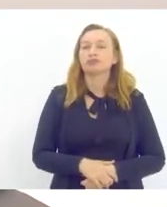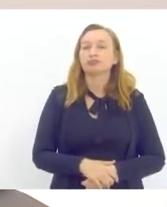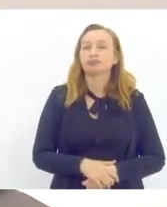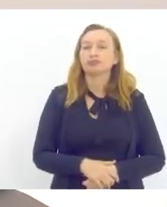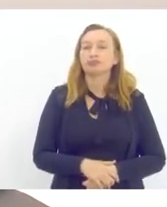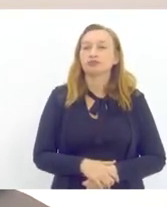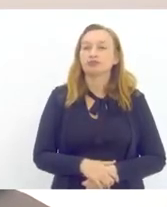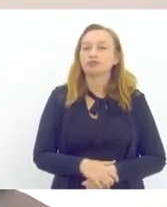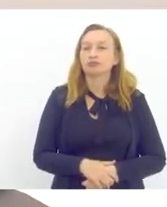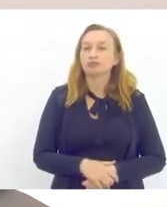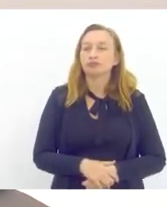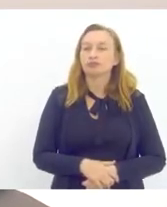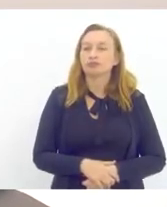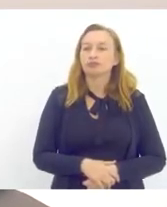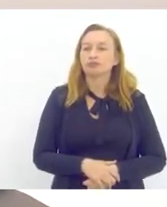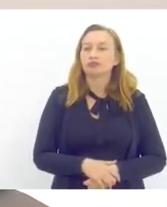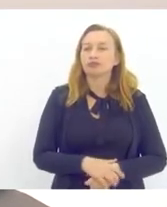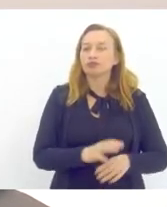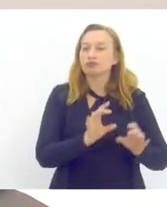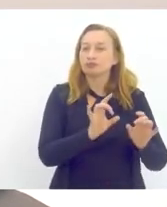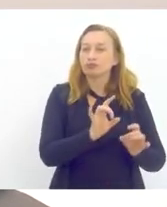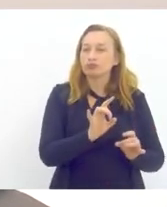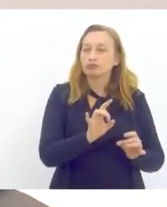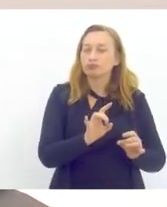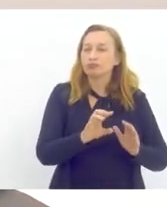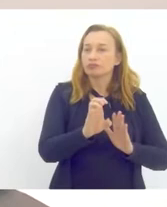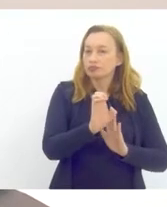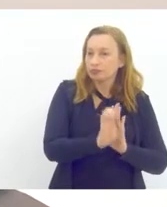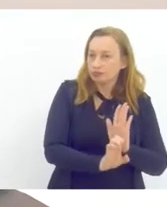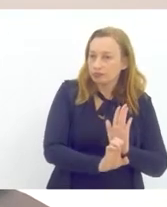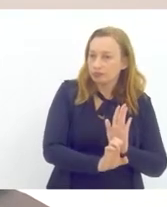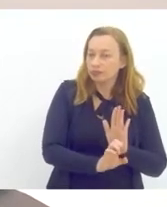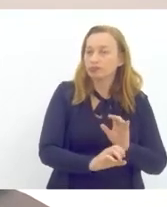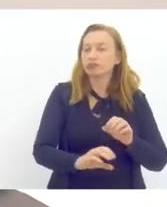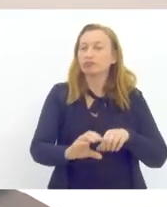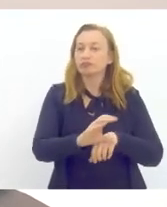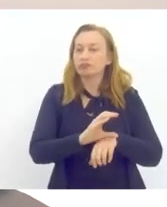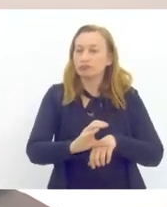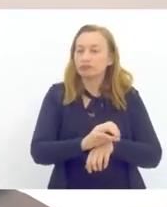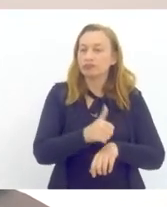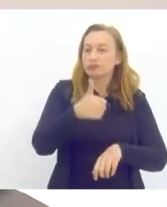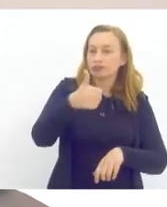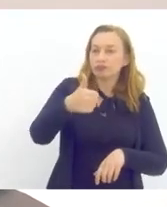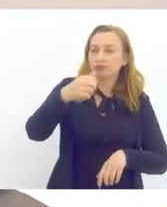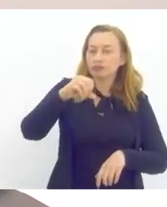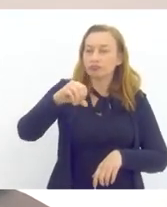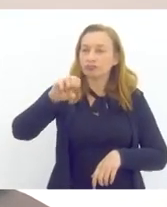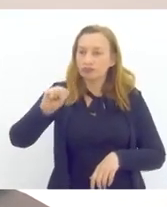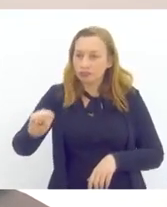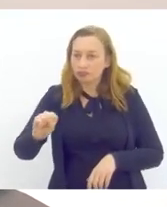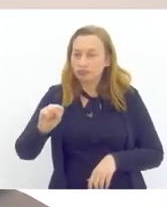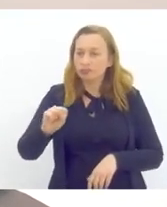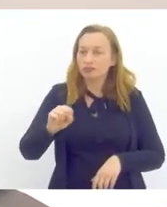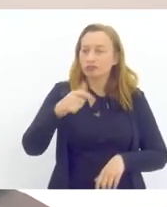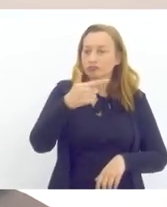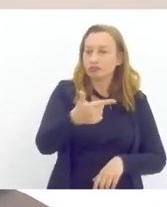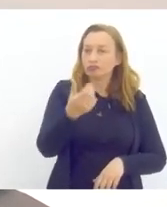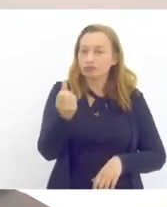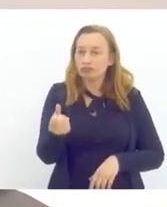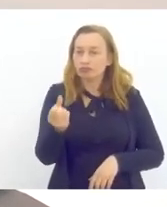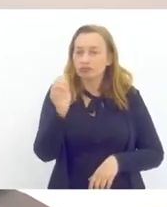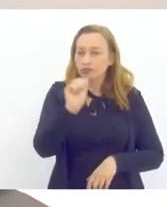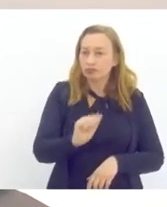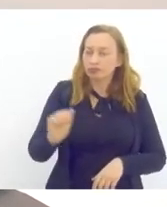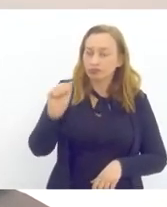contornos delineados pela Emenda Constitucional 108, de 26 de